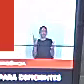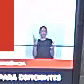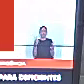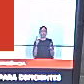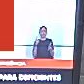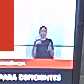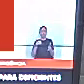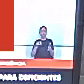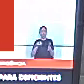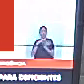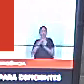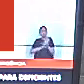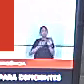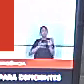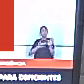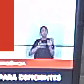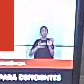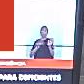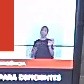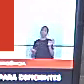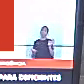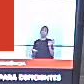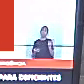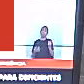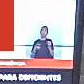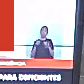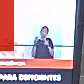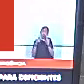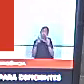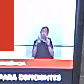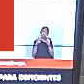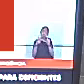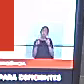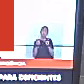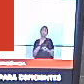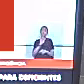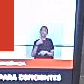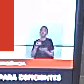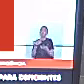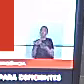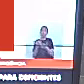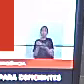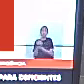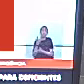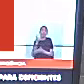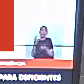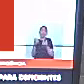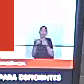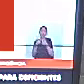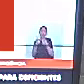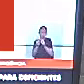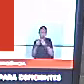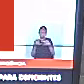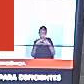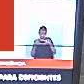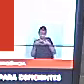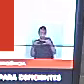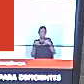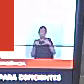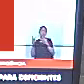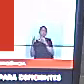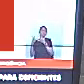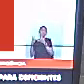direito, que seria através do passe livre, porque se eu pego a passagem hoje para Belo Horizonte no passe livre, eu